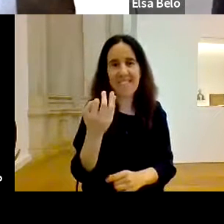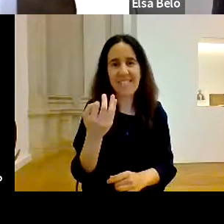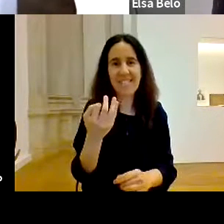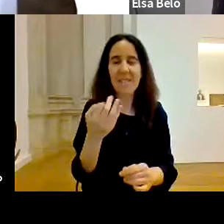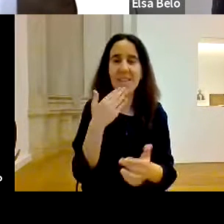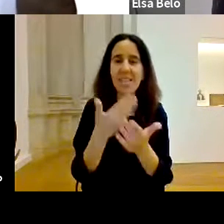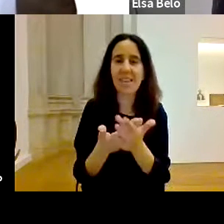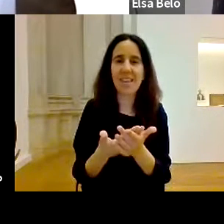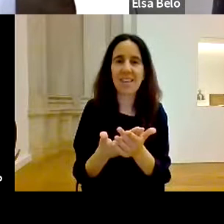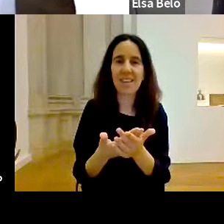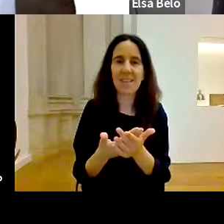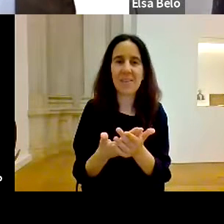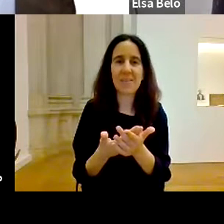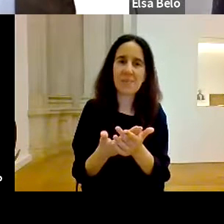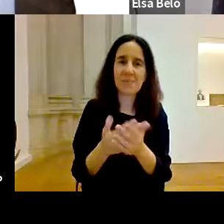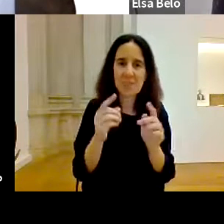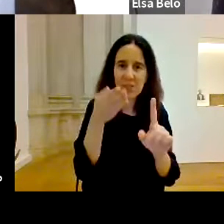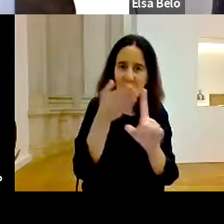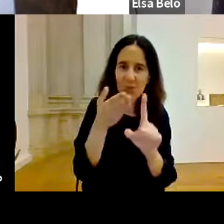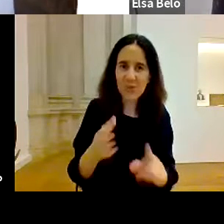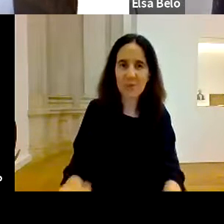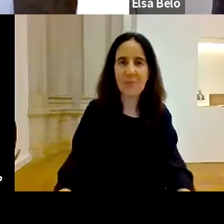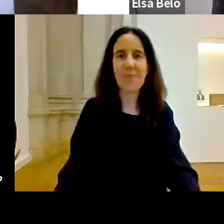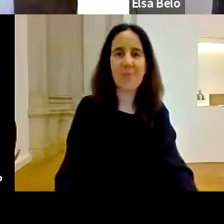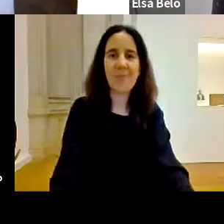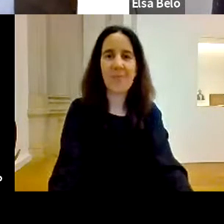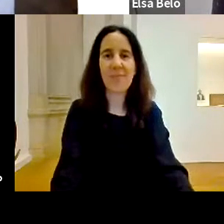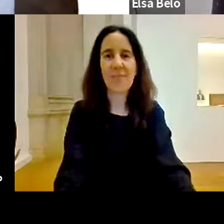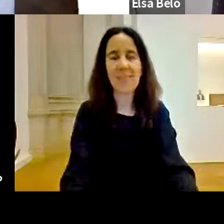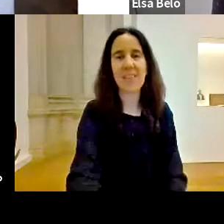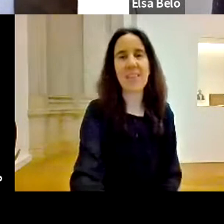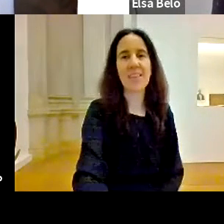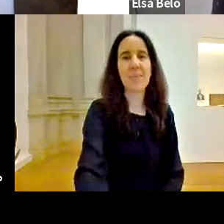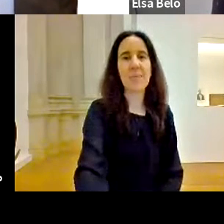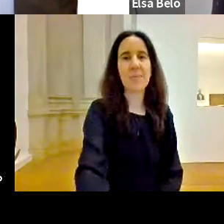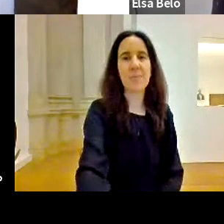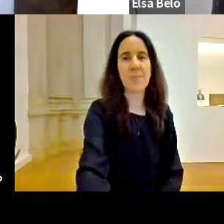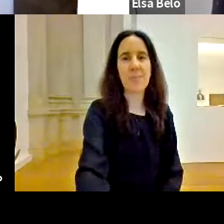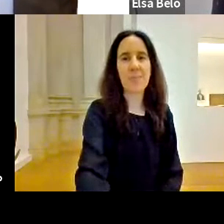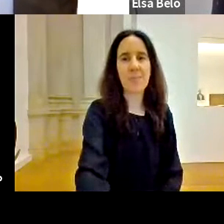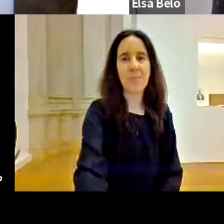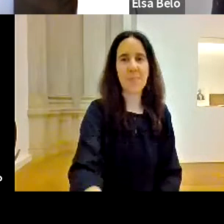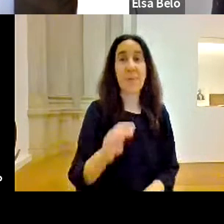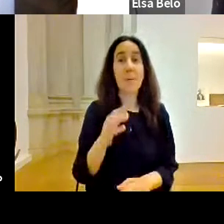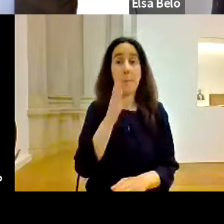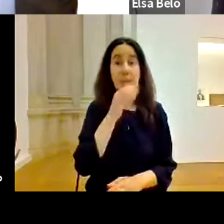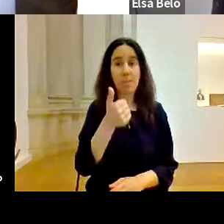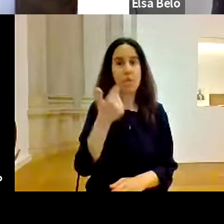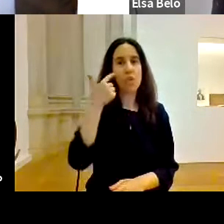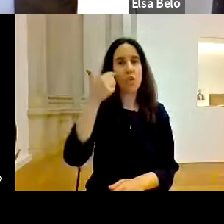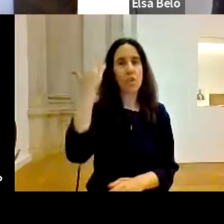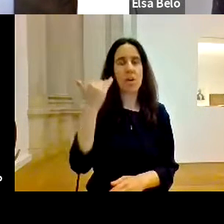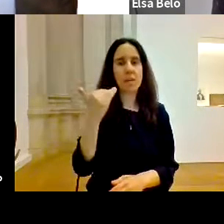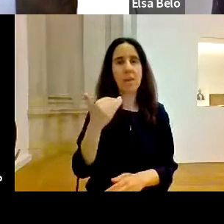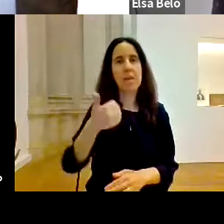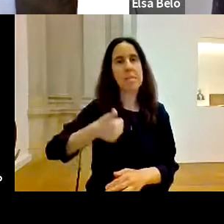sermos aqui cirúrgicos. Uma boa prática que está muito enunciada e em algumas entidades já implementada é a gestão